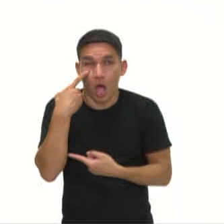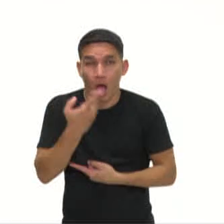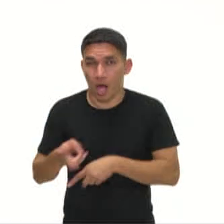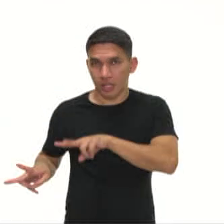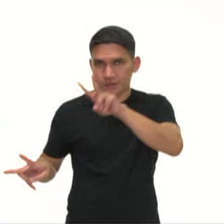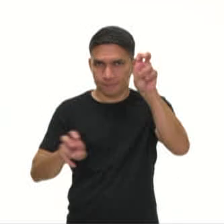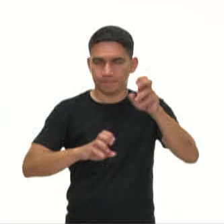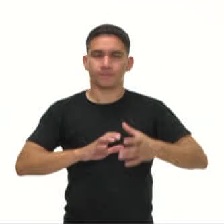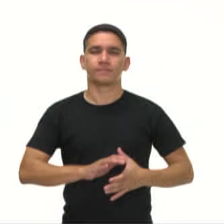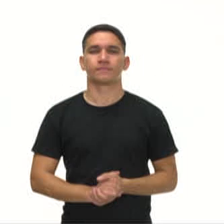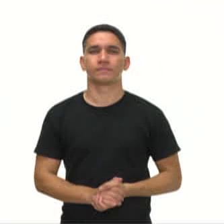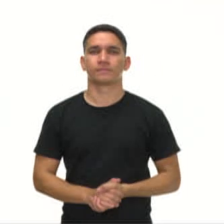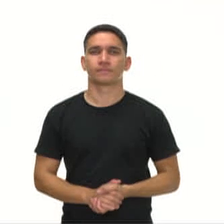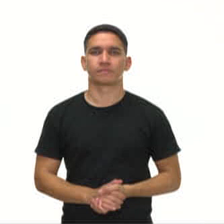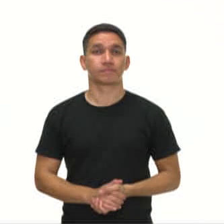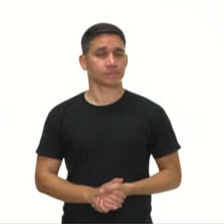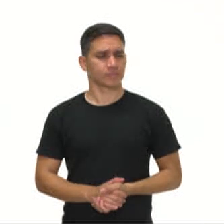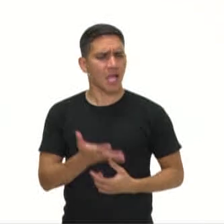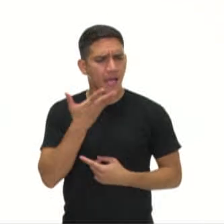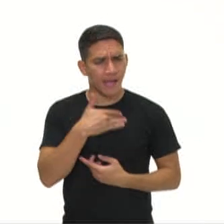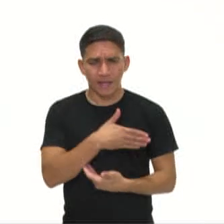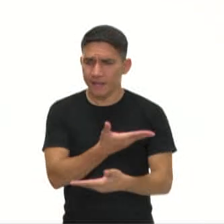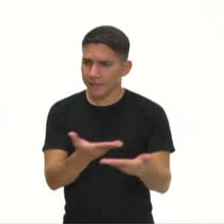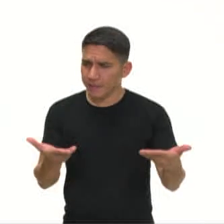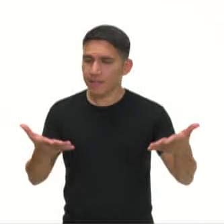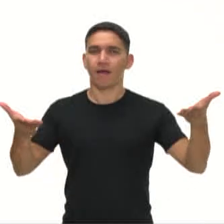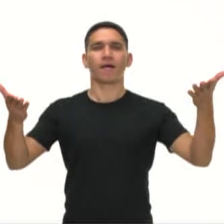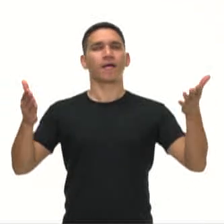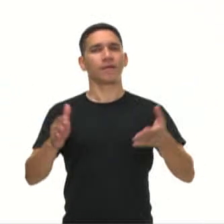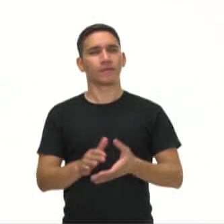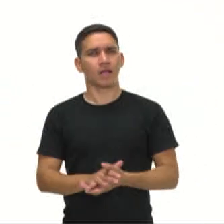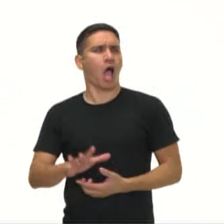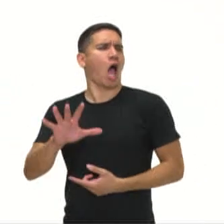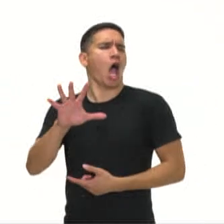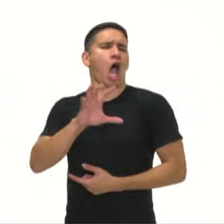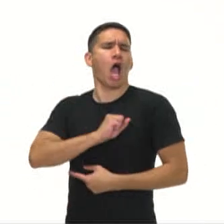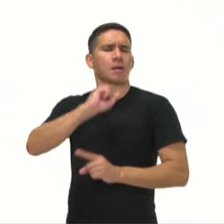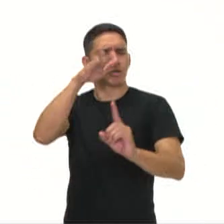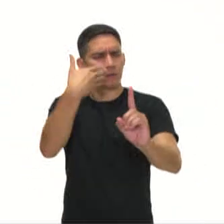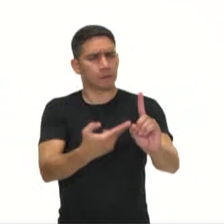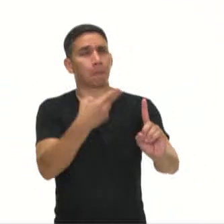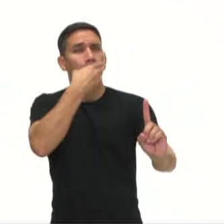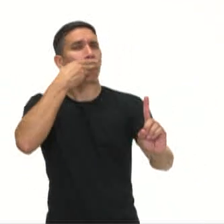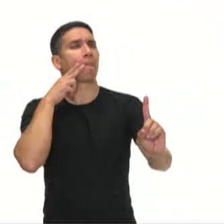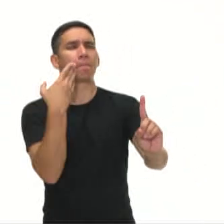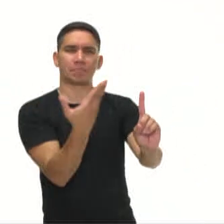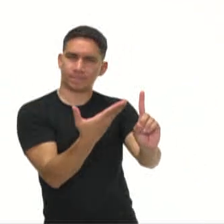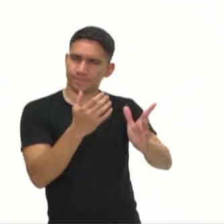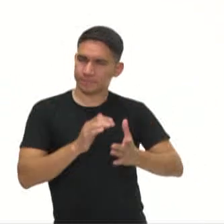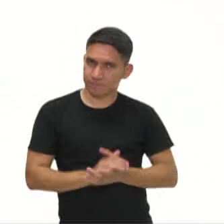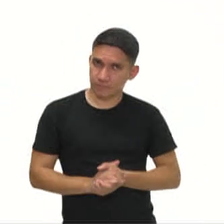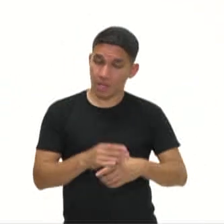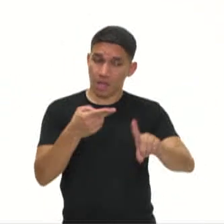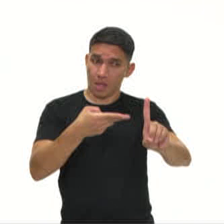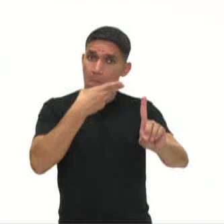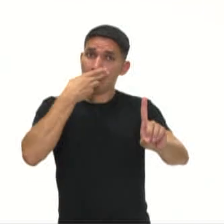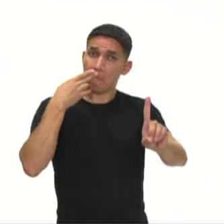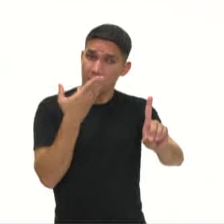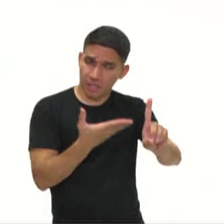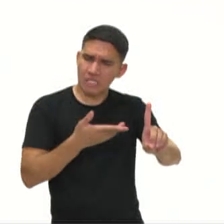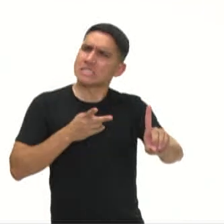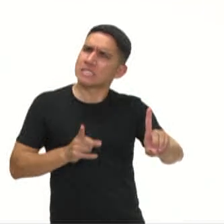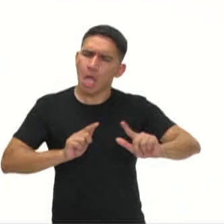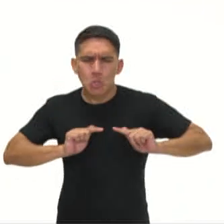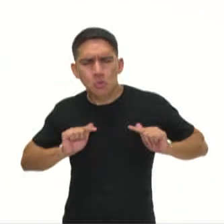a leitura aí comigo. Crianças, amem Benito Mussolini. Benito Mussolini tem